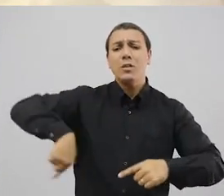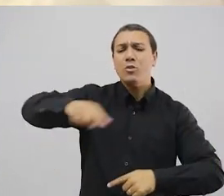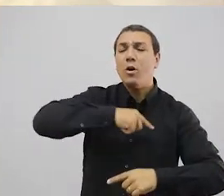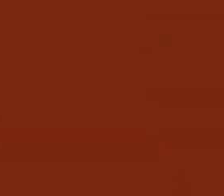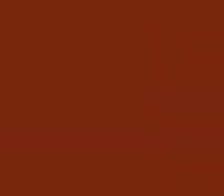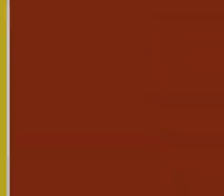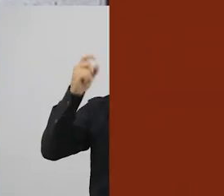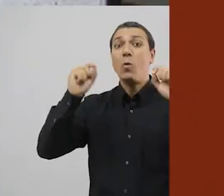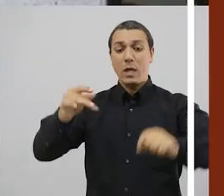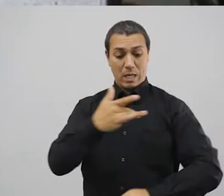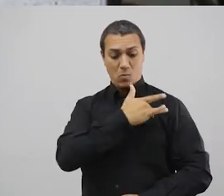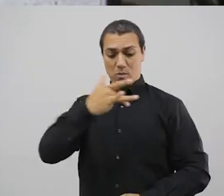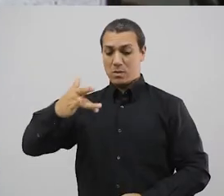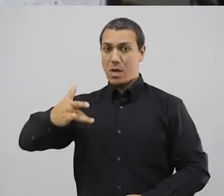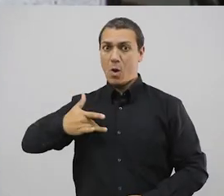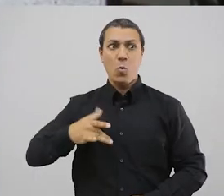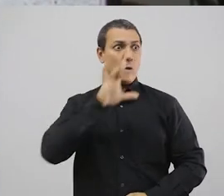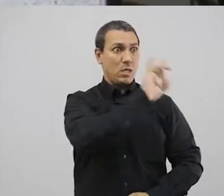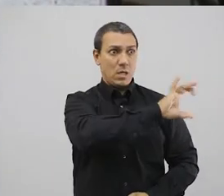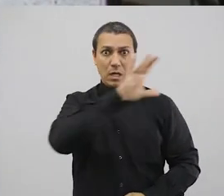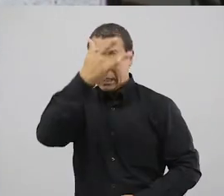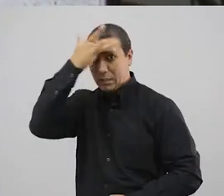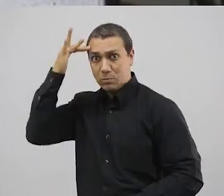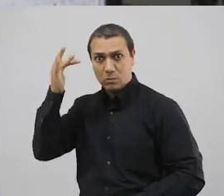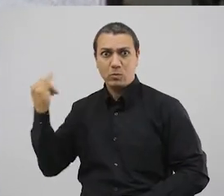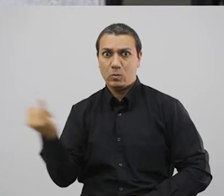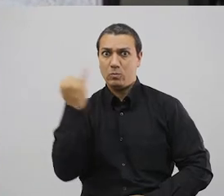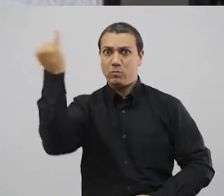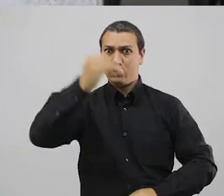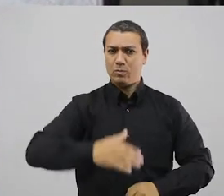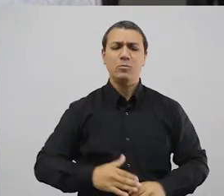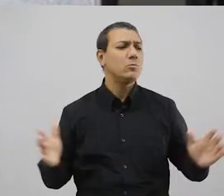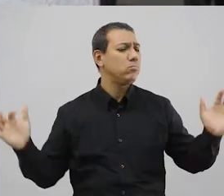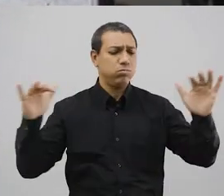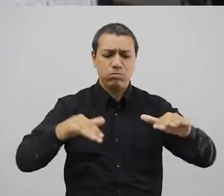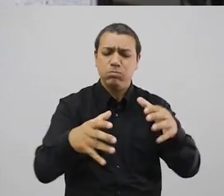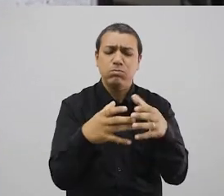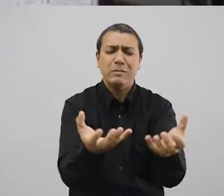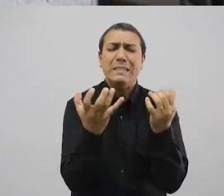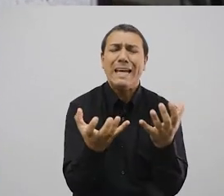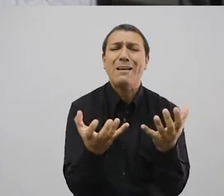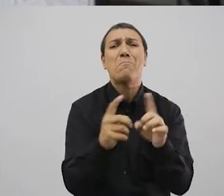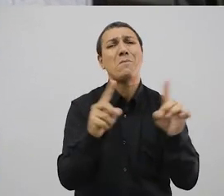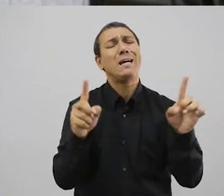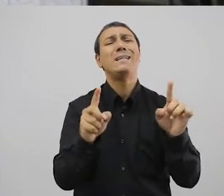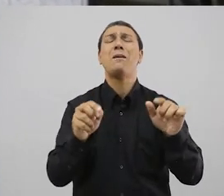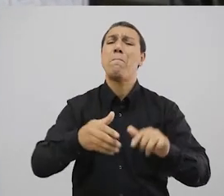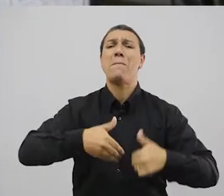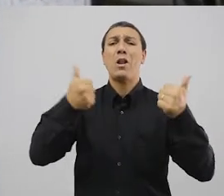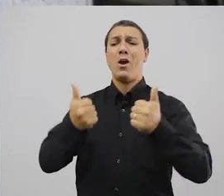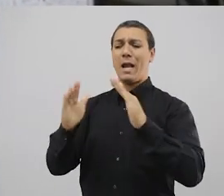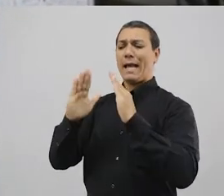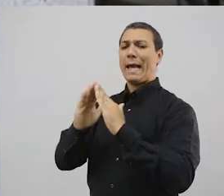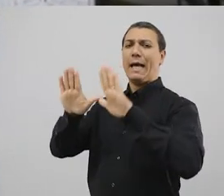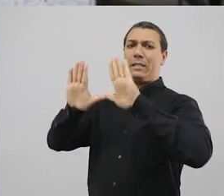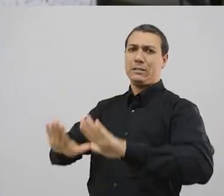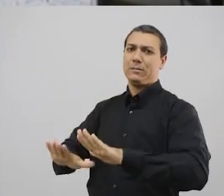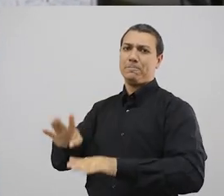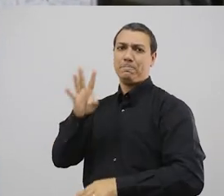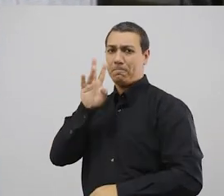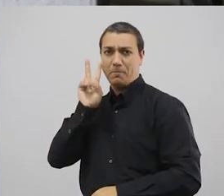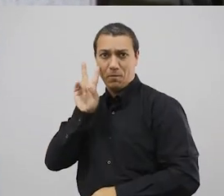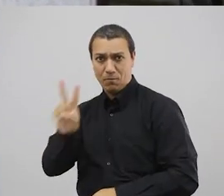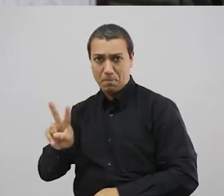no futuro nós estamos preocupados com a saúde dos nossos fiéis e obviamente nós gostaríamos de estar todos reunidos aqui